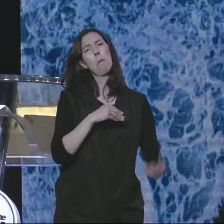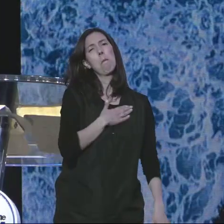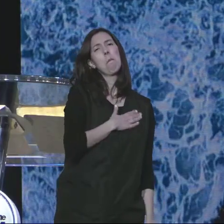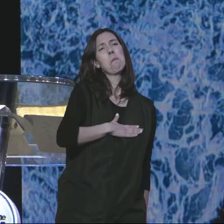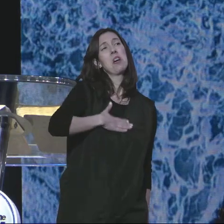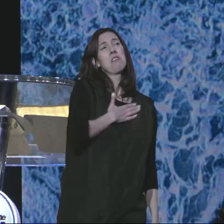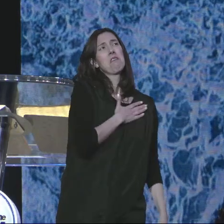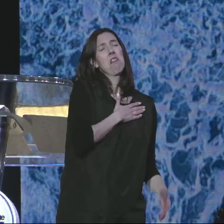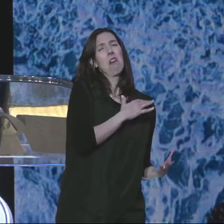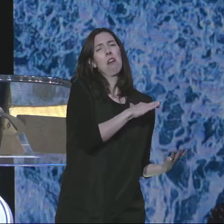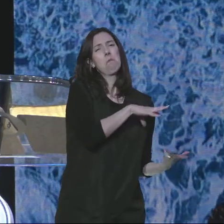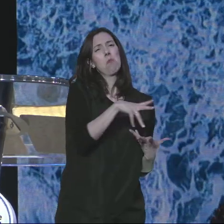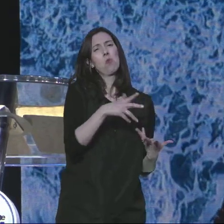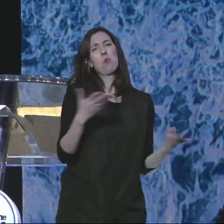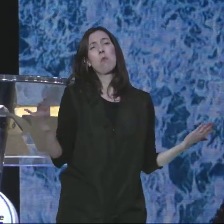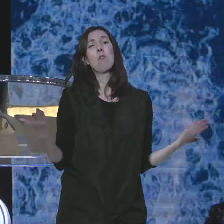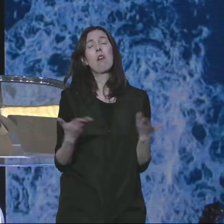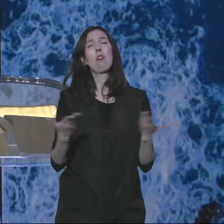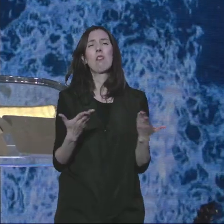agora. Isso não importa.